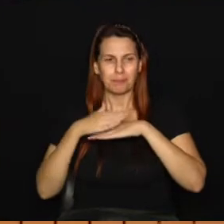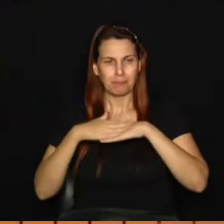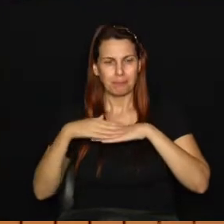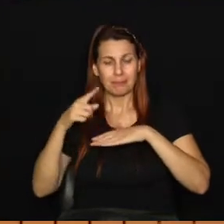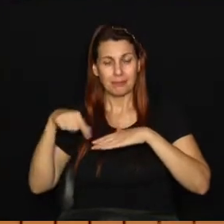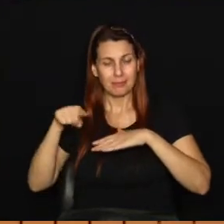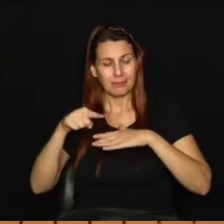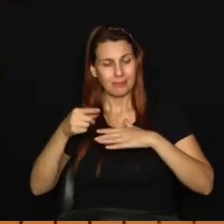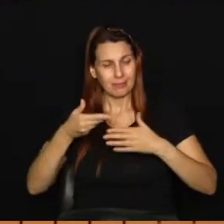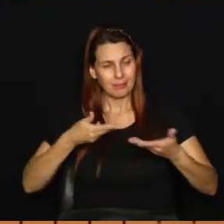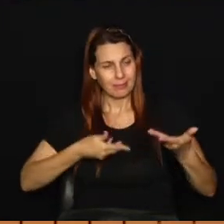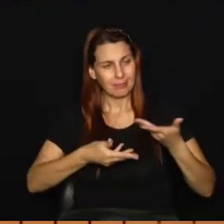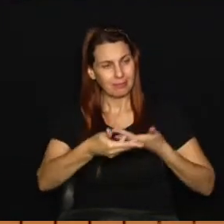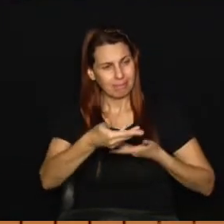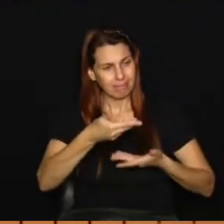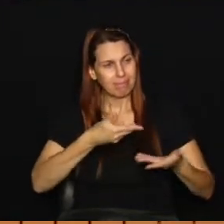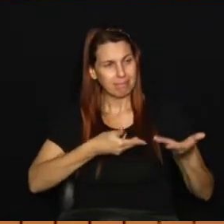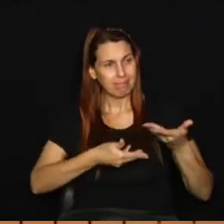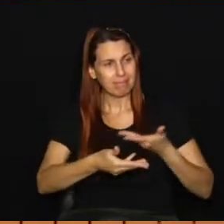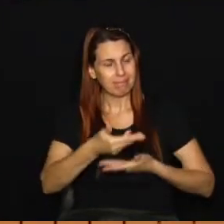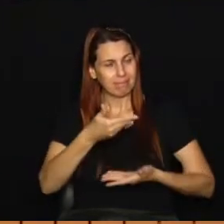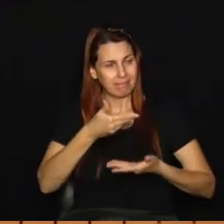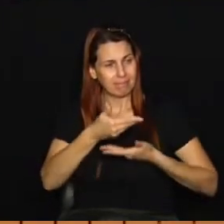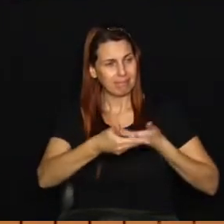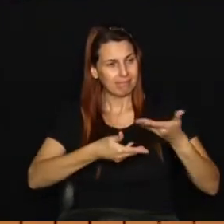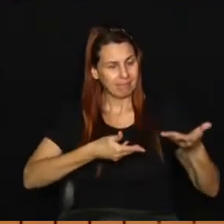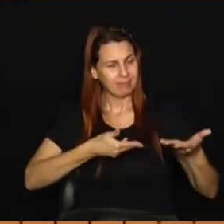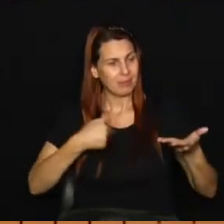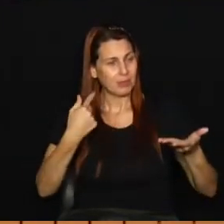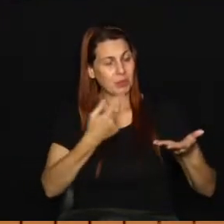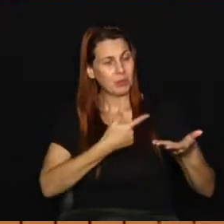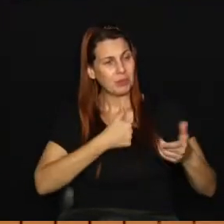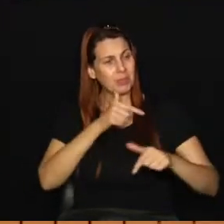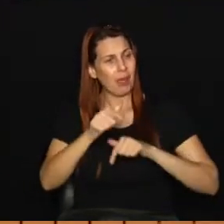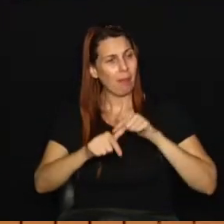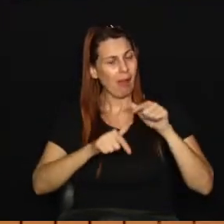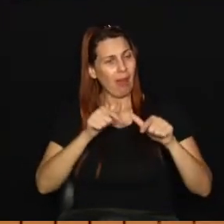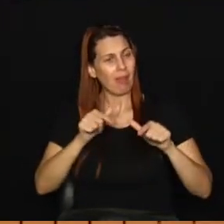deles comigo, eu com eles, e a gente deixou a obra lá. E o